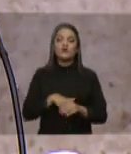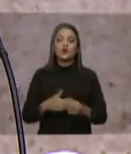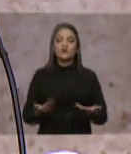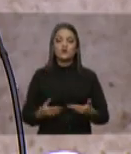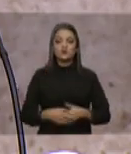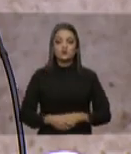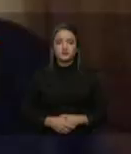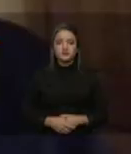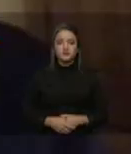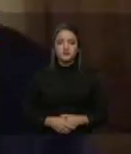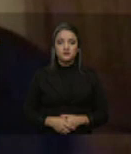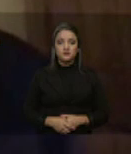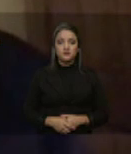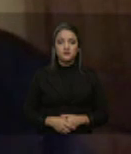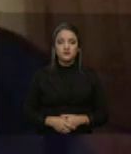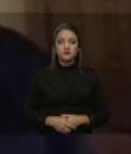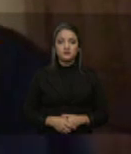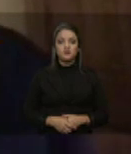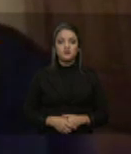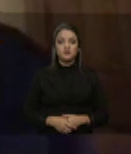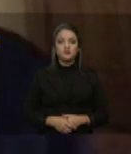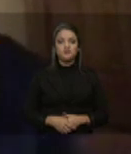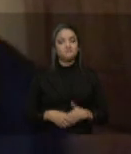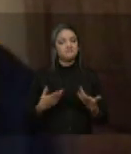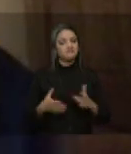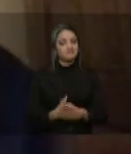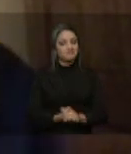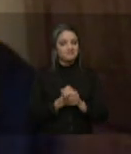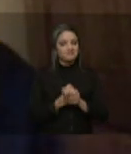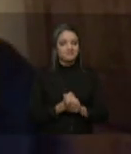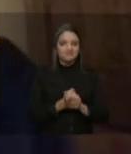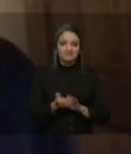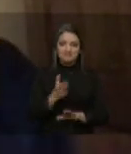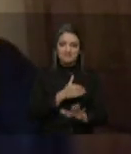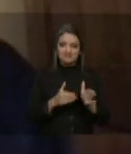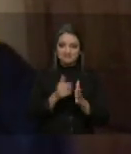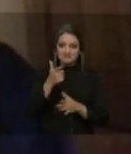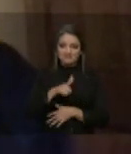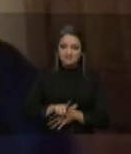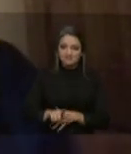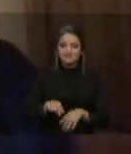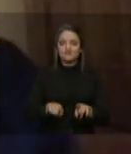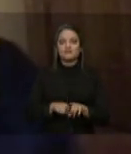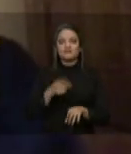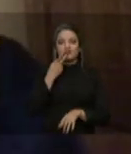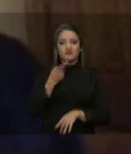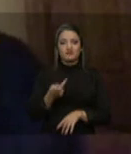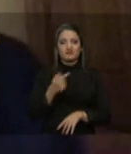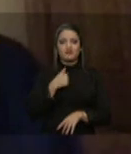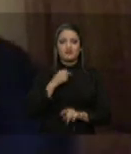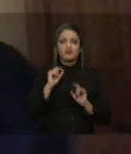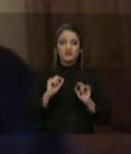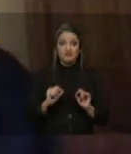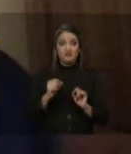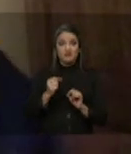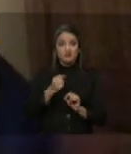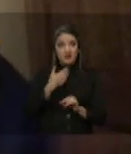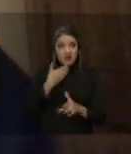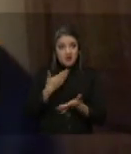excelência reiterando meus cumprimentos a todos e reafirmando que sou vivamente